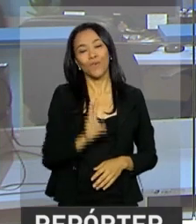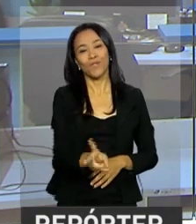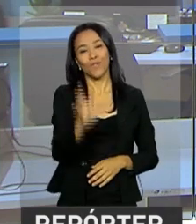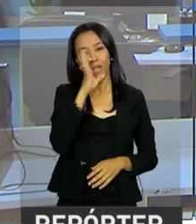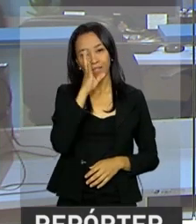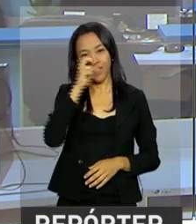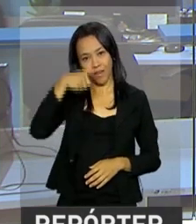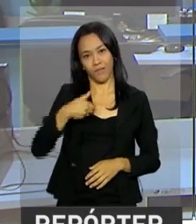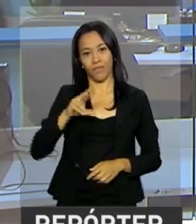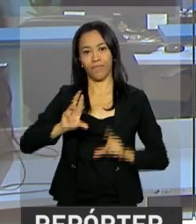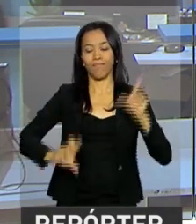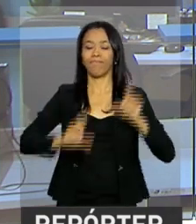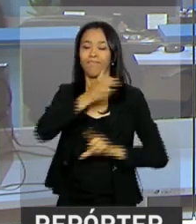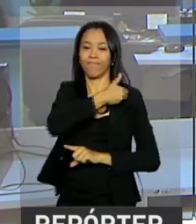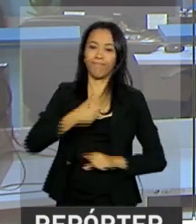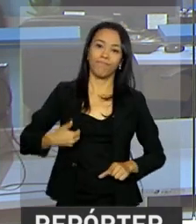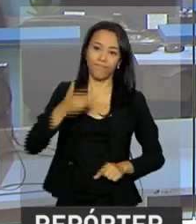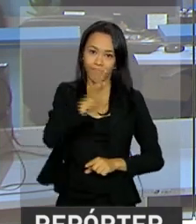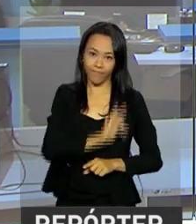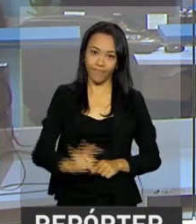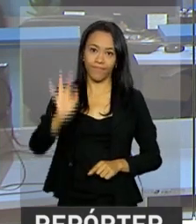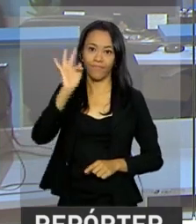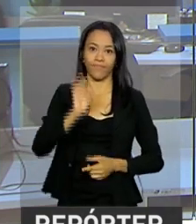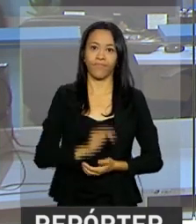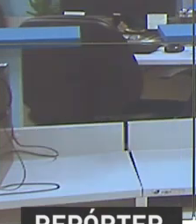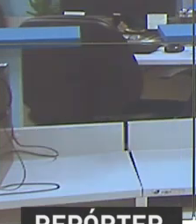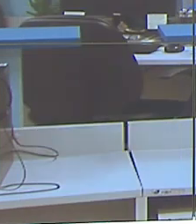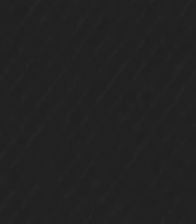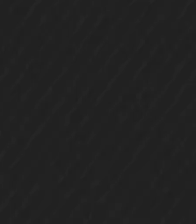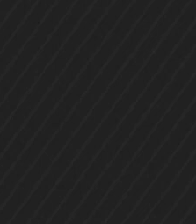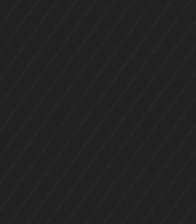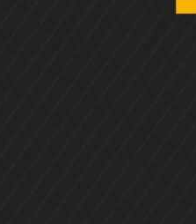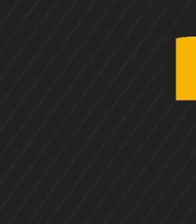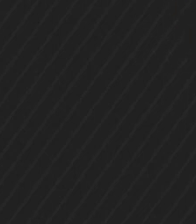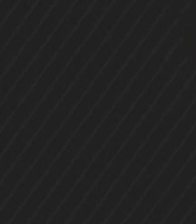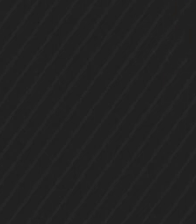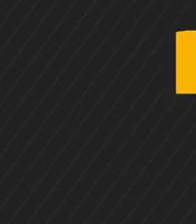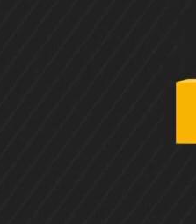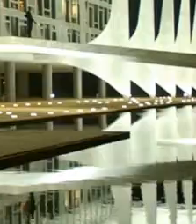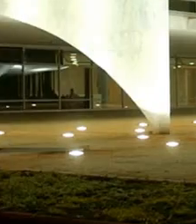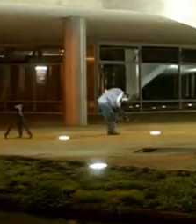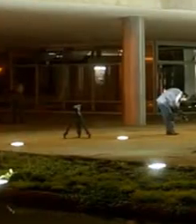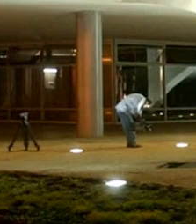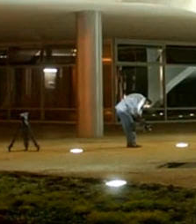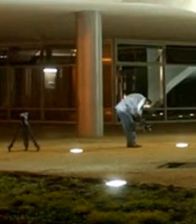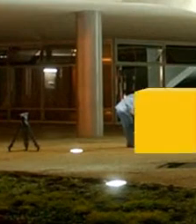e continue com a gente na NBR, a TV do Governo Federal.